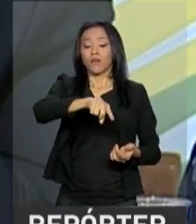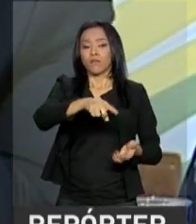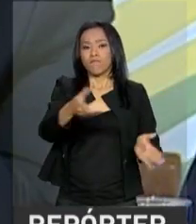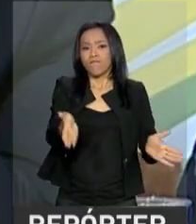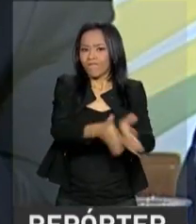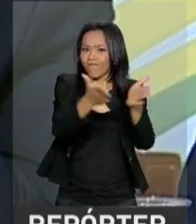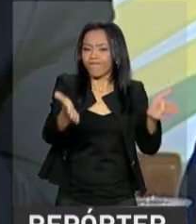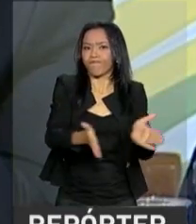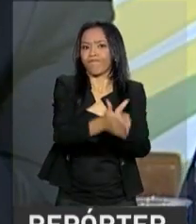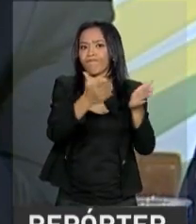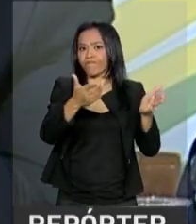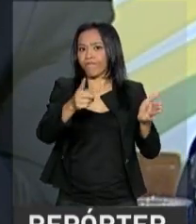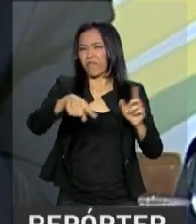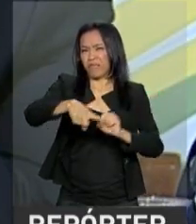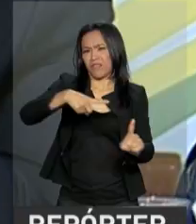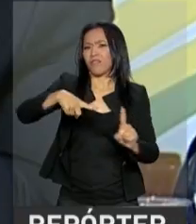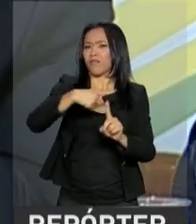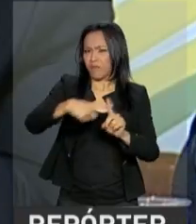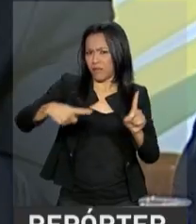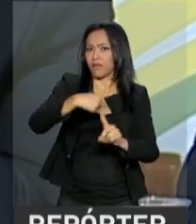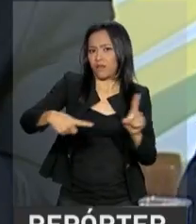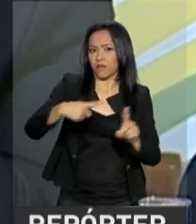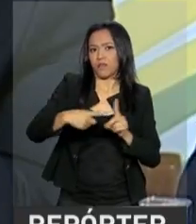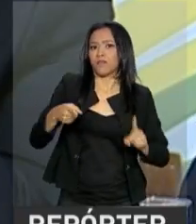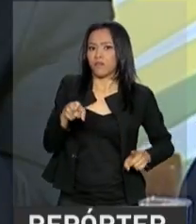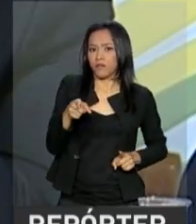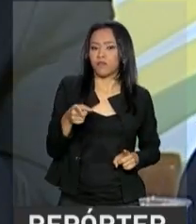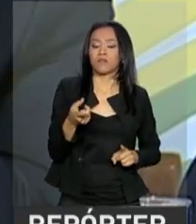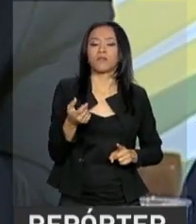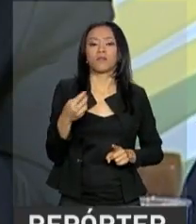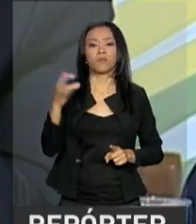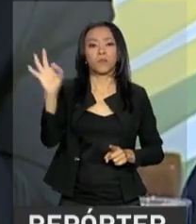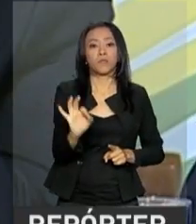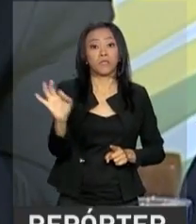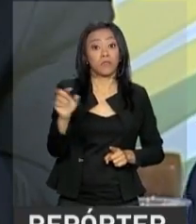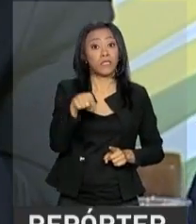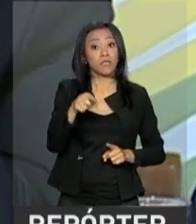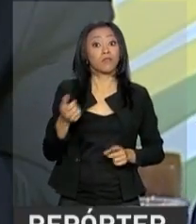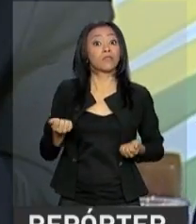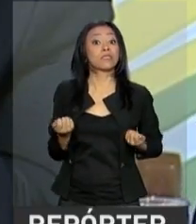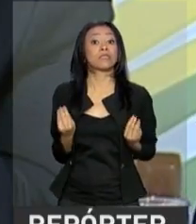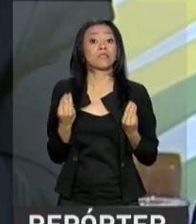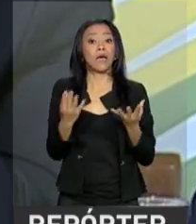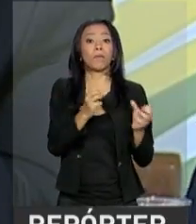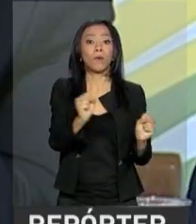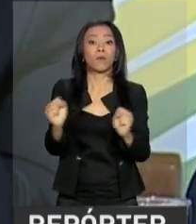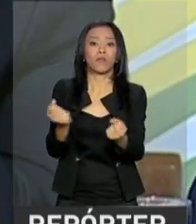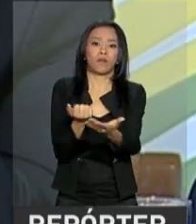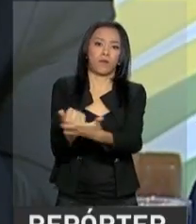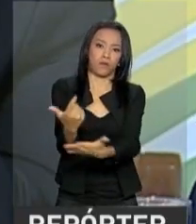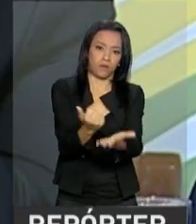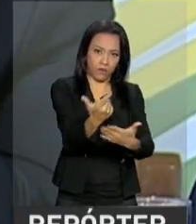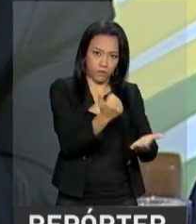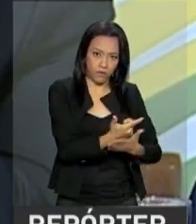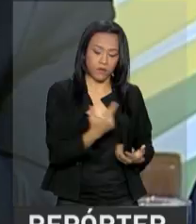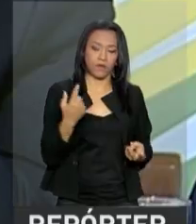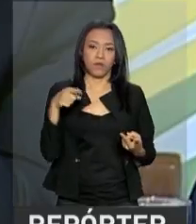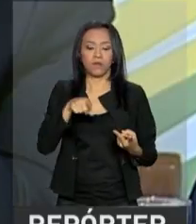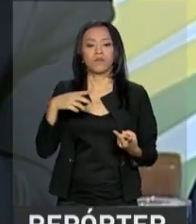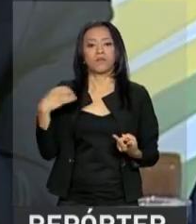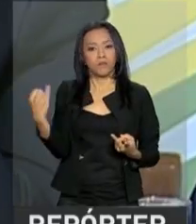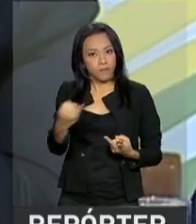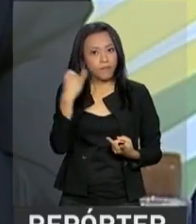mais ou menos a metade dessa inflação então isso aumenta o poder de compra isso é relevante para o o